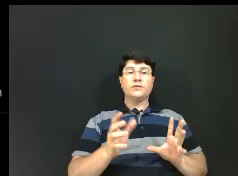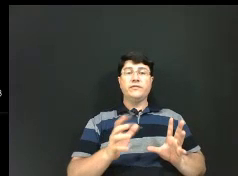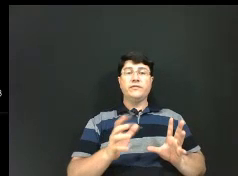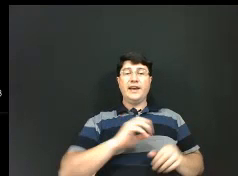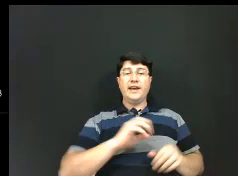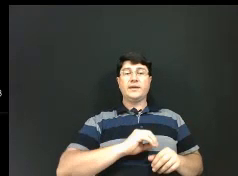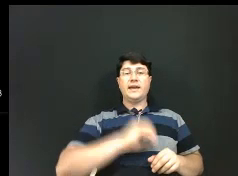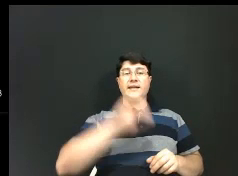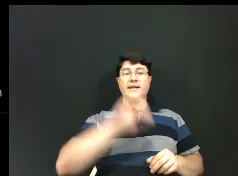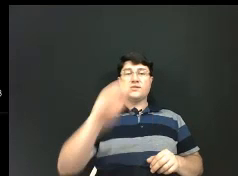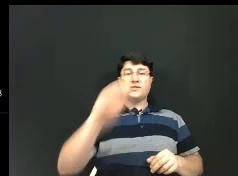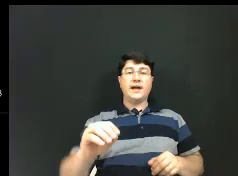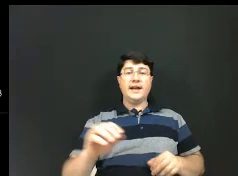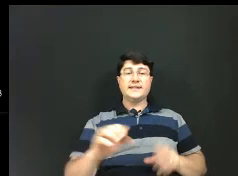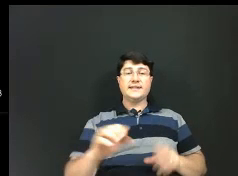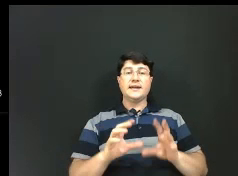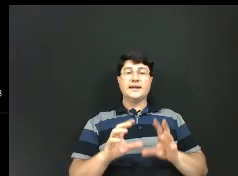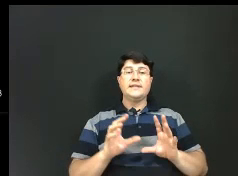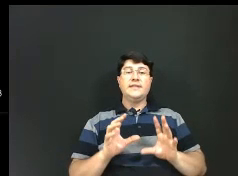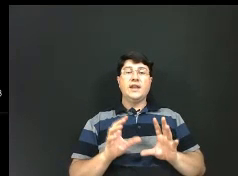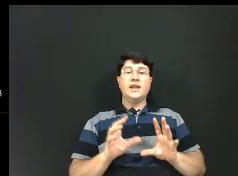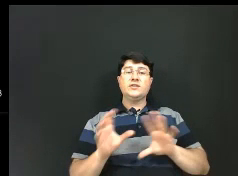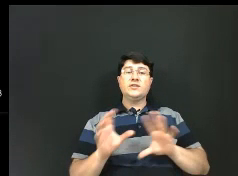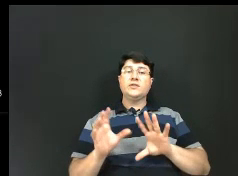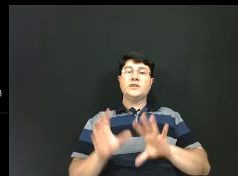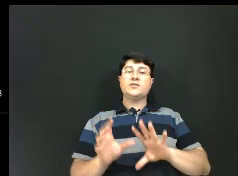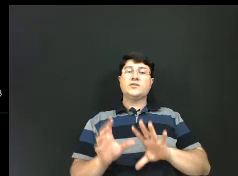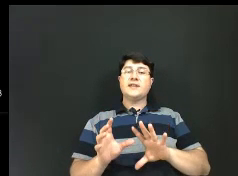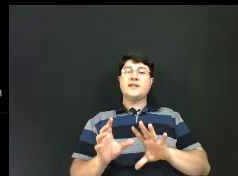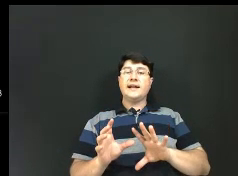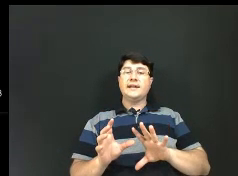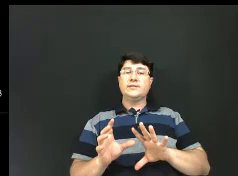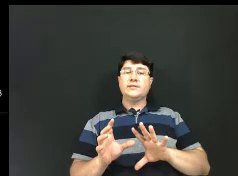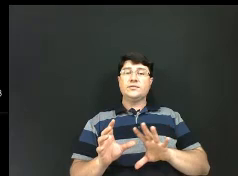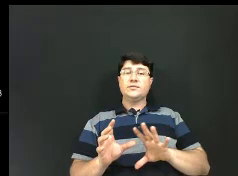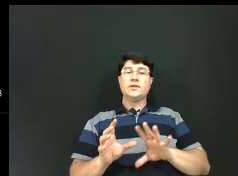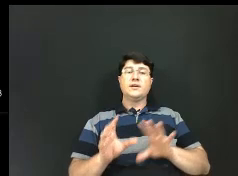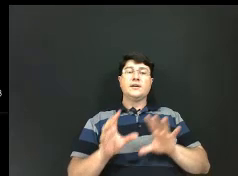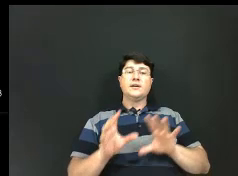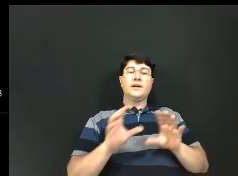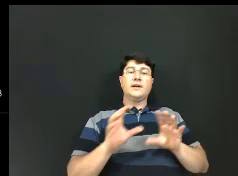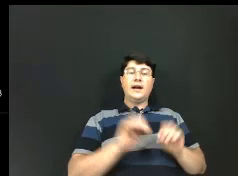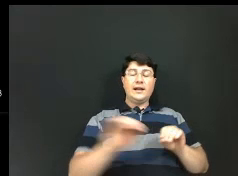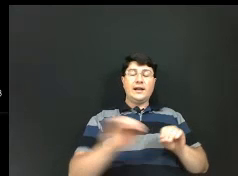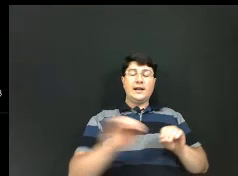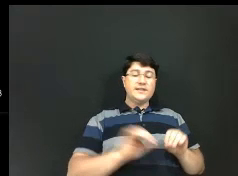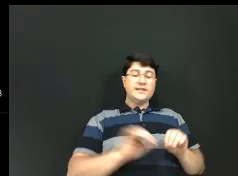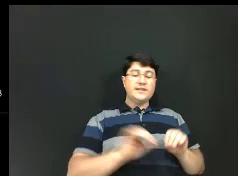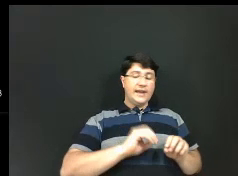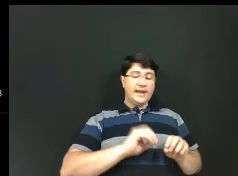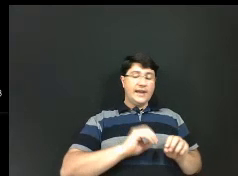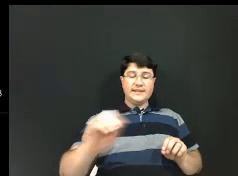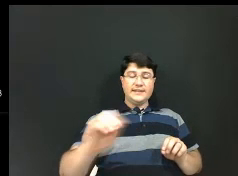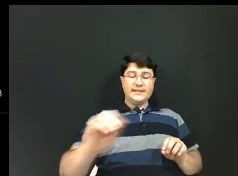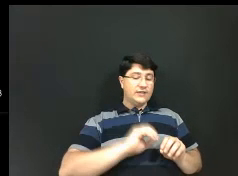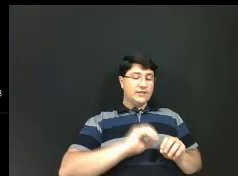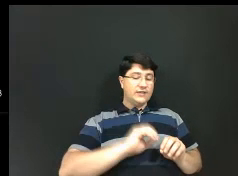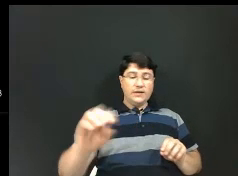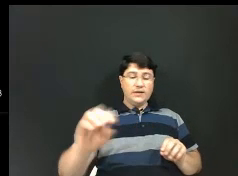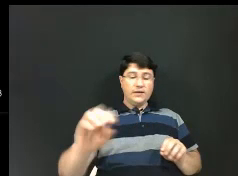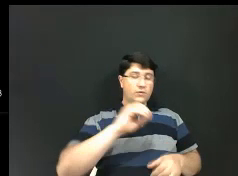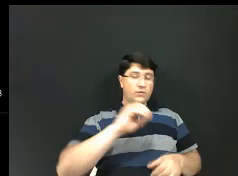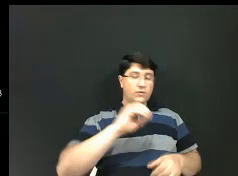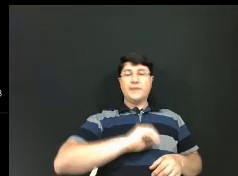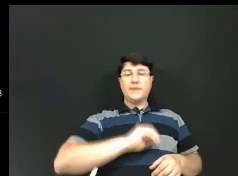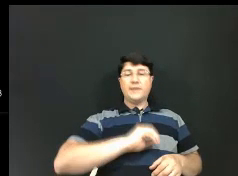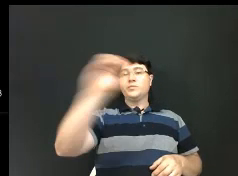ponto final do verbo, que é deslocar-se, não estão associados a lossier. Nesse caso,